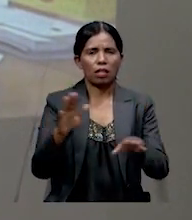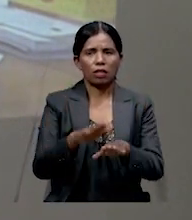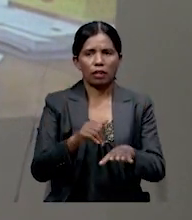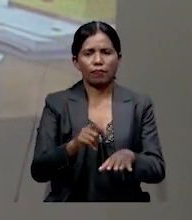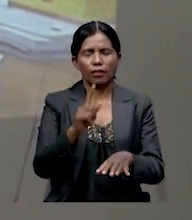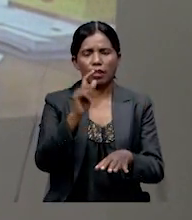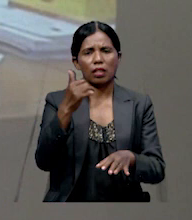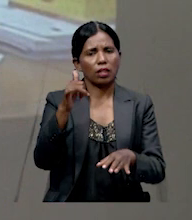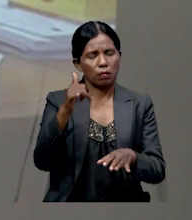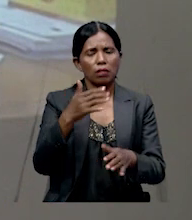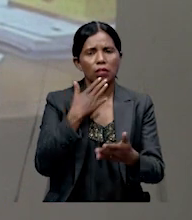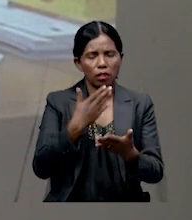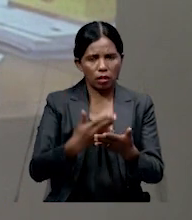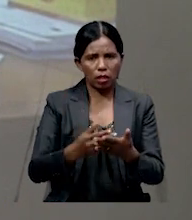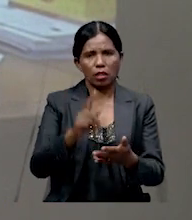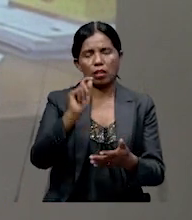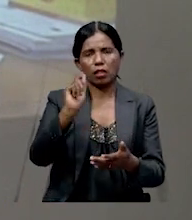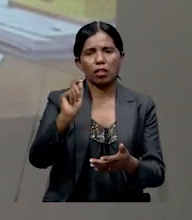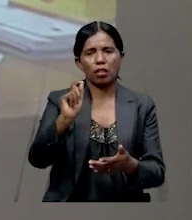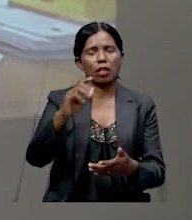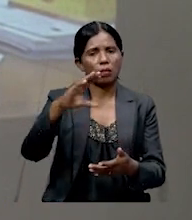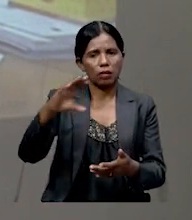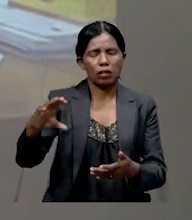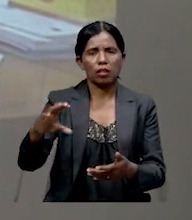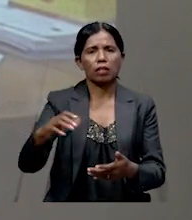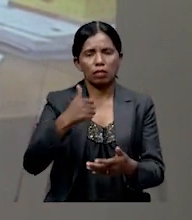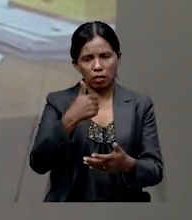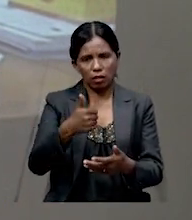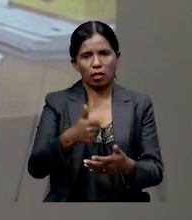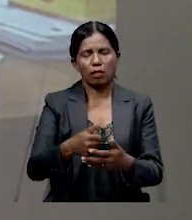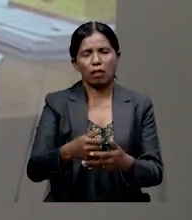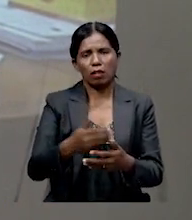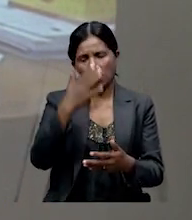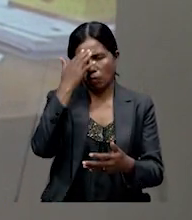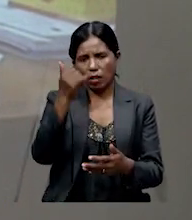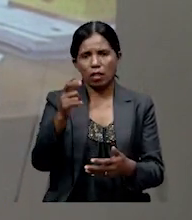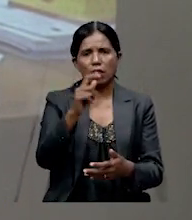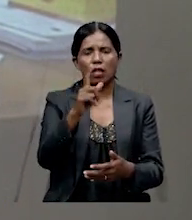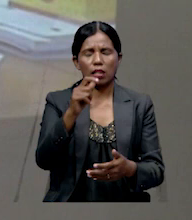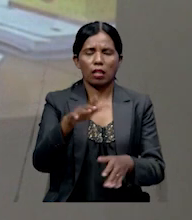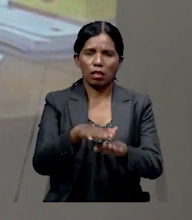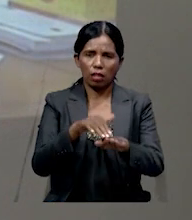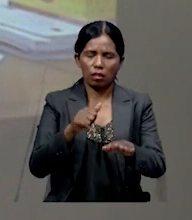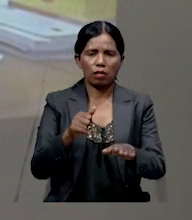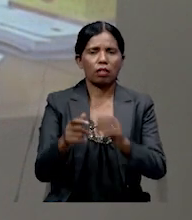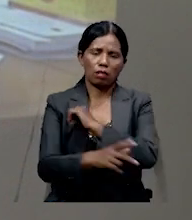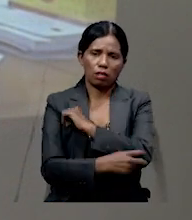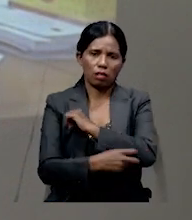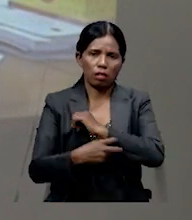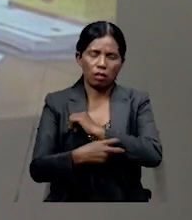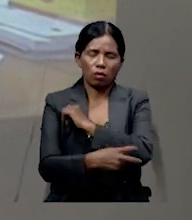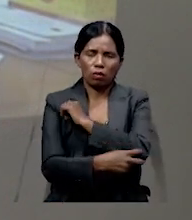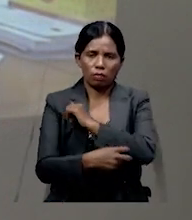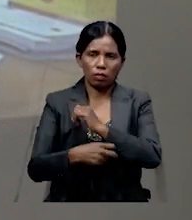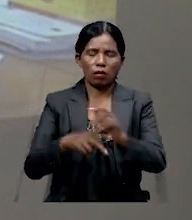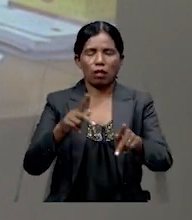ituan Telkomsel sedia ko ituan be Timor Telecom ne tamba sa ida ne halu korupsaun ida ba imediate be indireta ba é uma cira, não